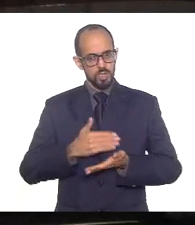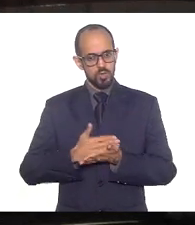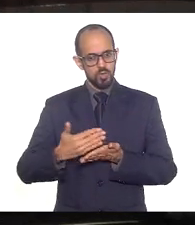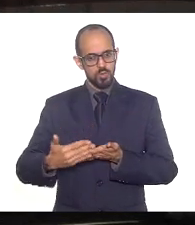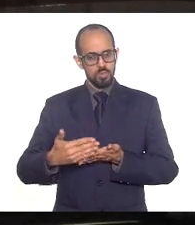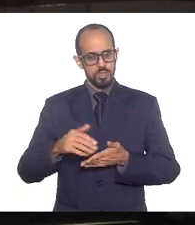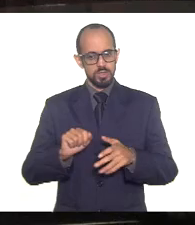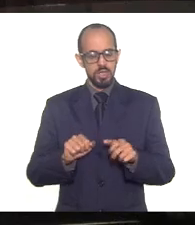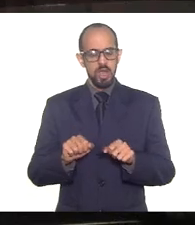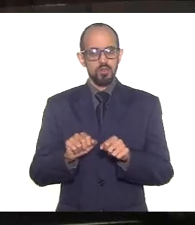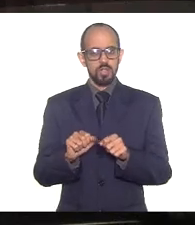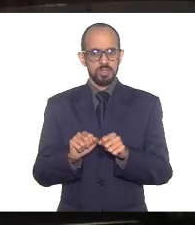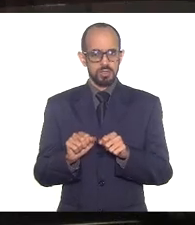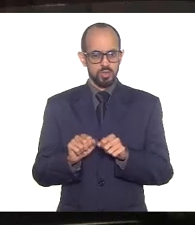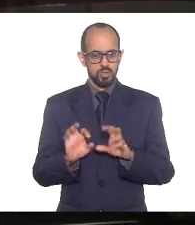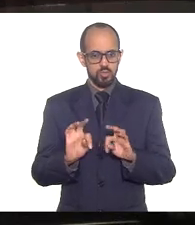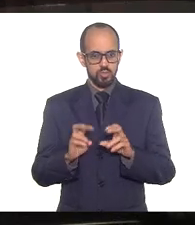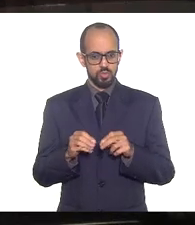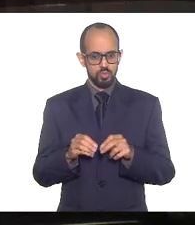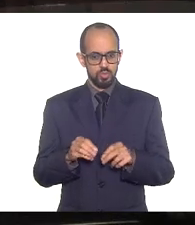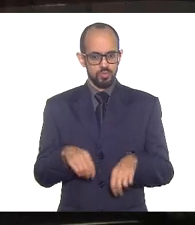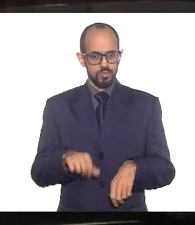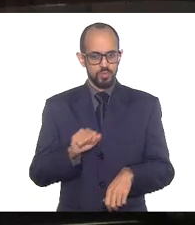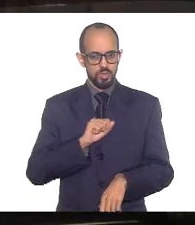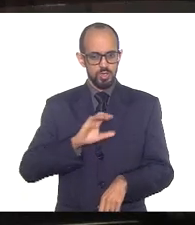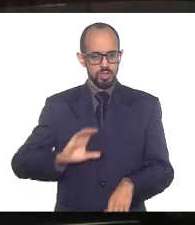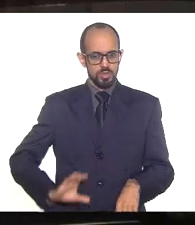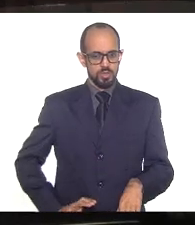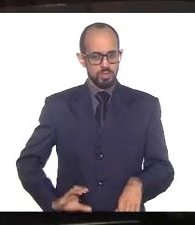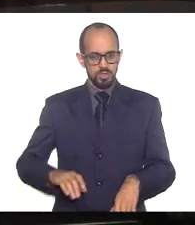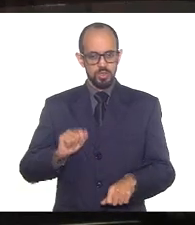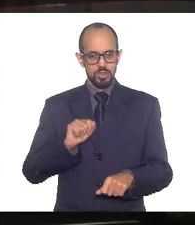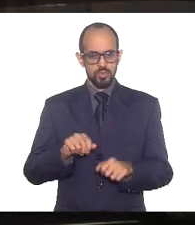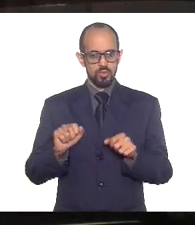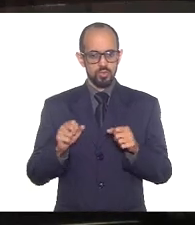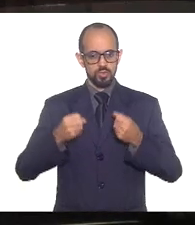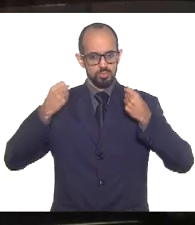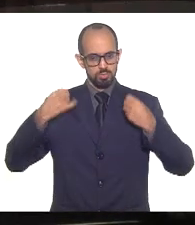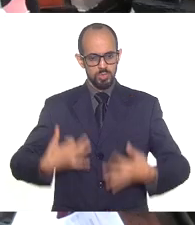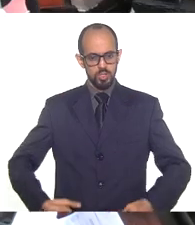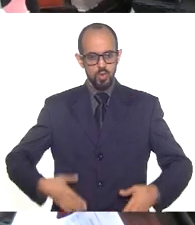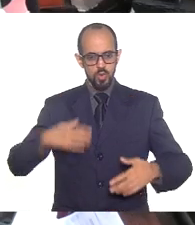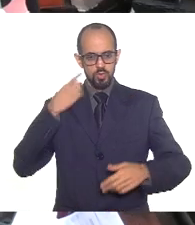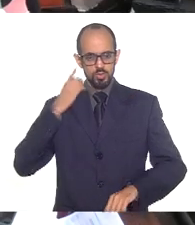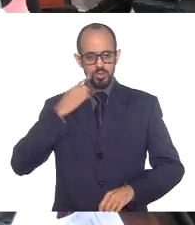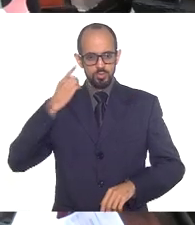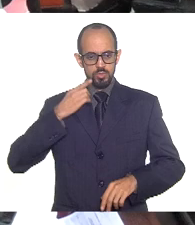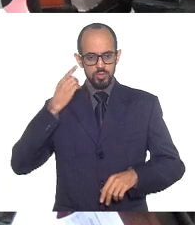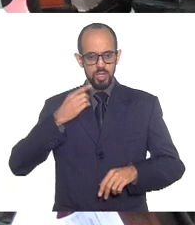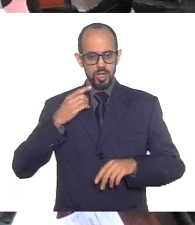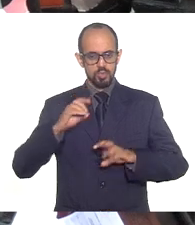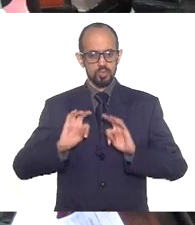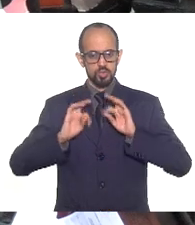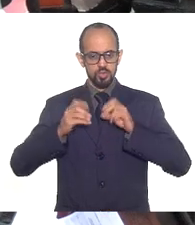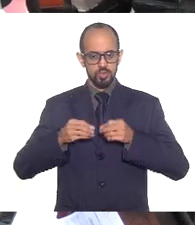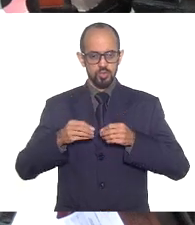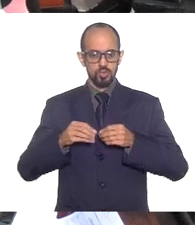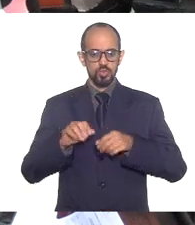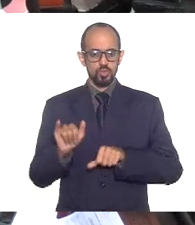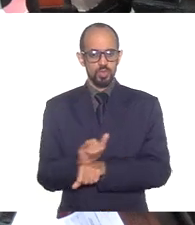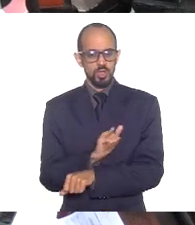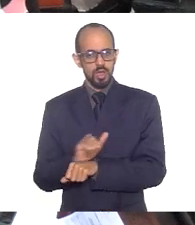começar a sua implementação Deputado André Ceciliano e explicou os deputados O que que tá no jogo